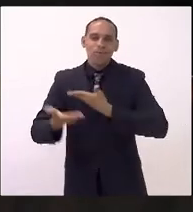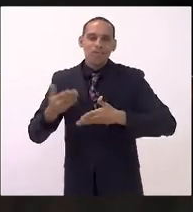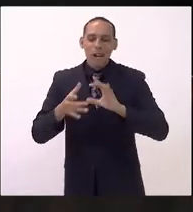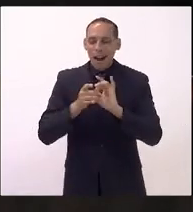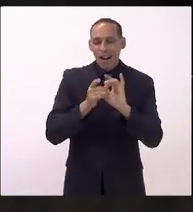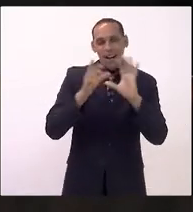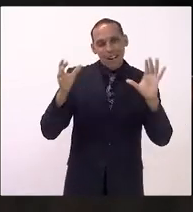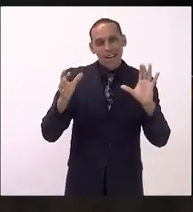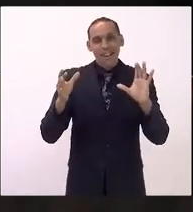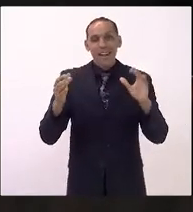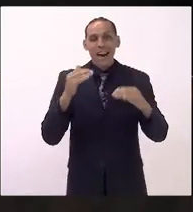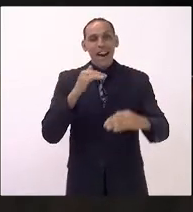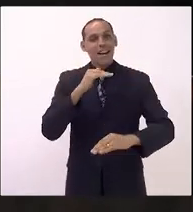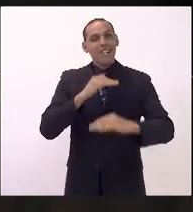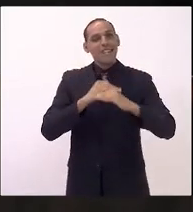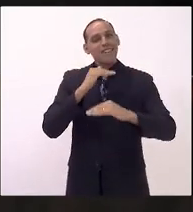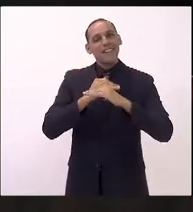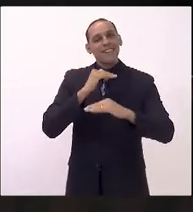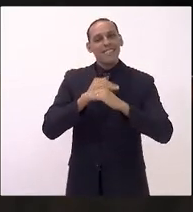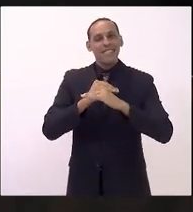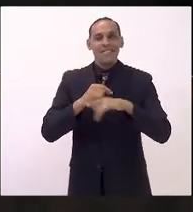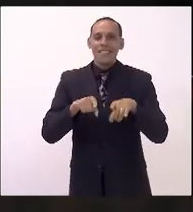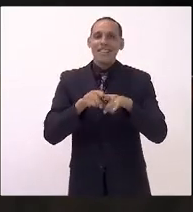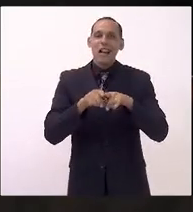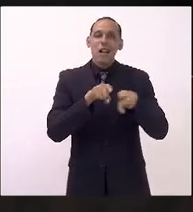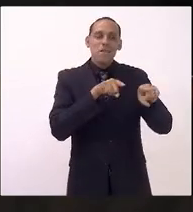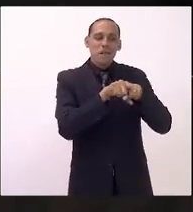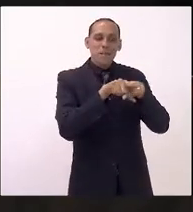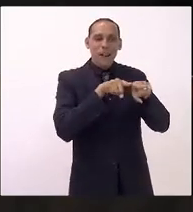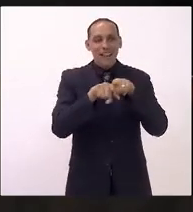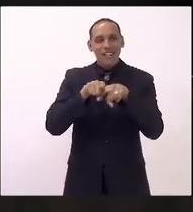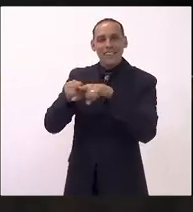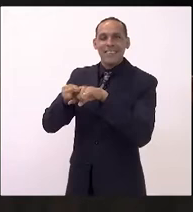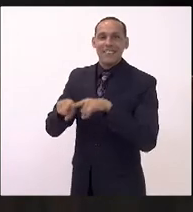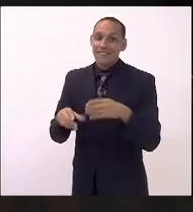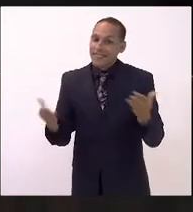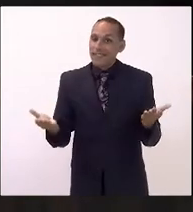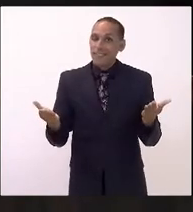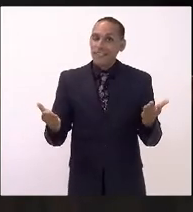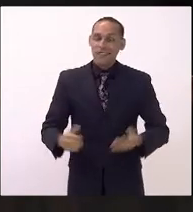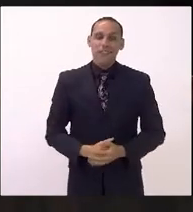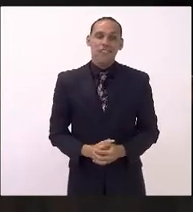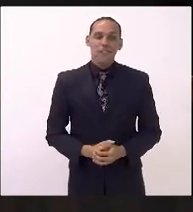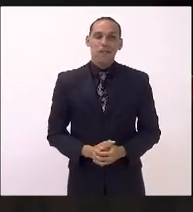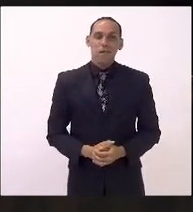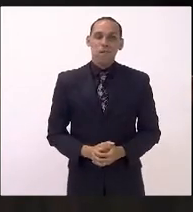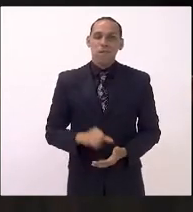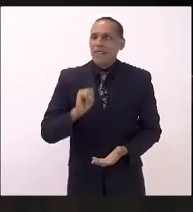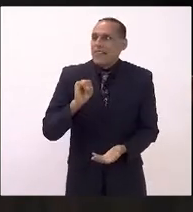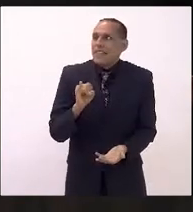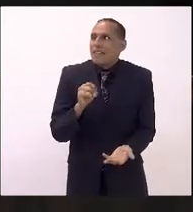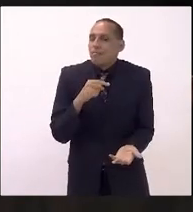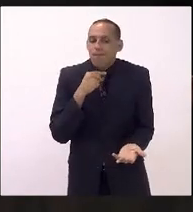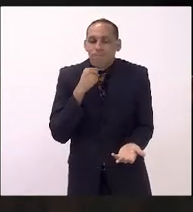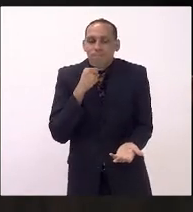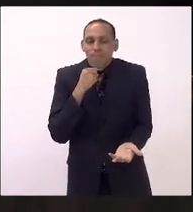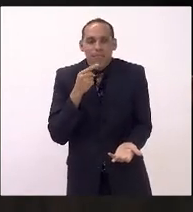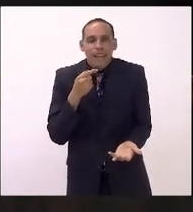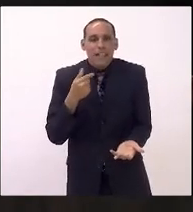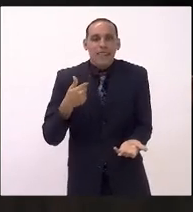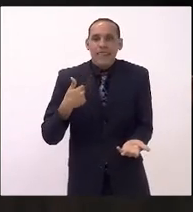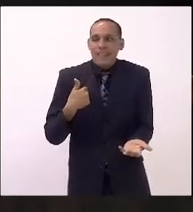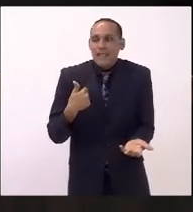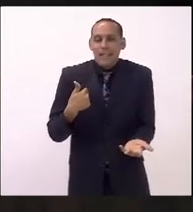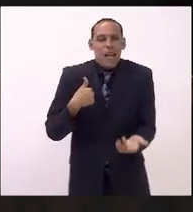liberdade, à igualdade e à fraternidade. E assim, Se eu não pudesse, eu não seria um